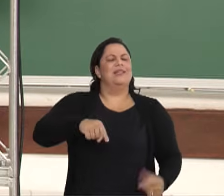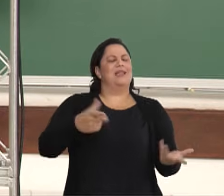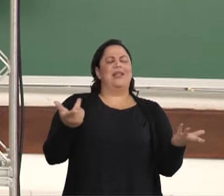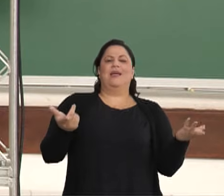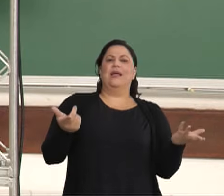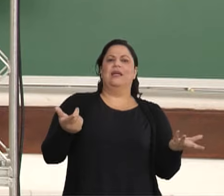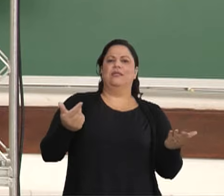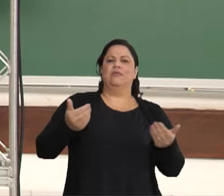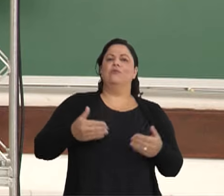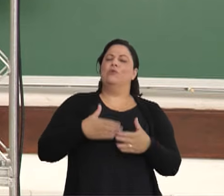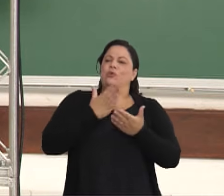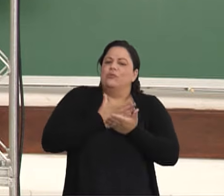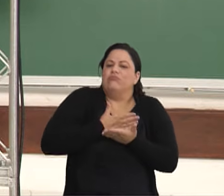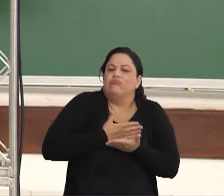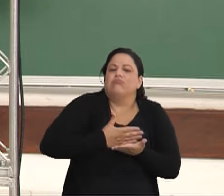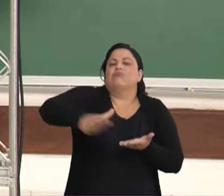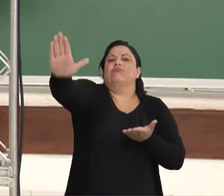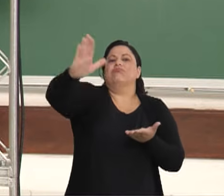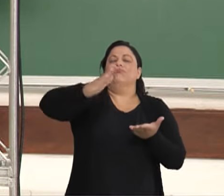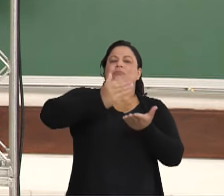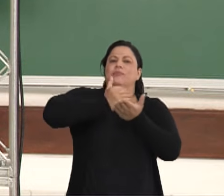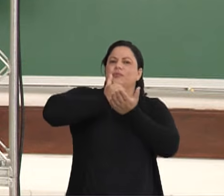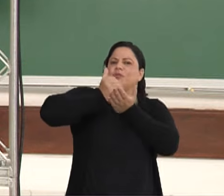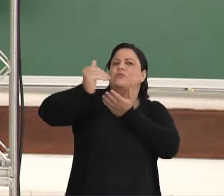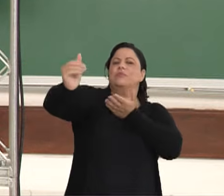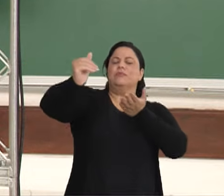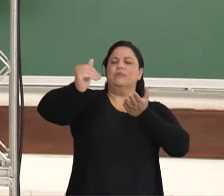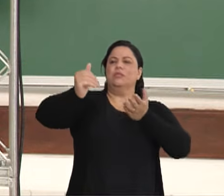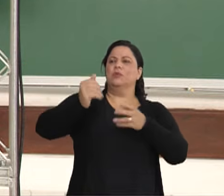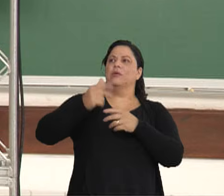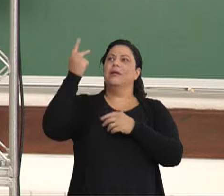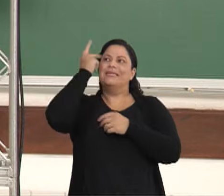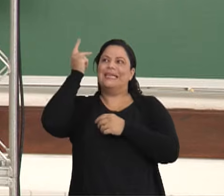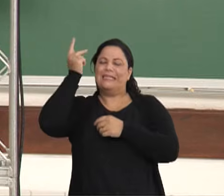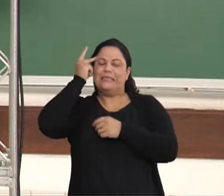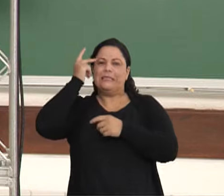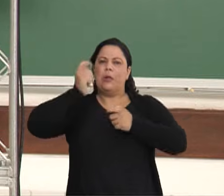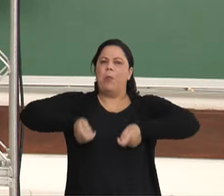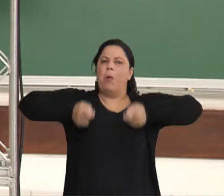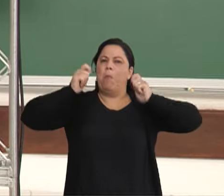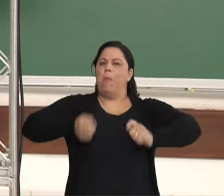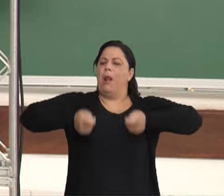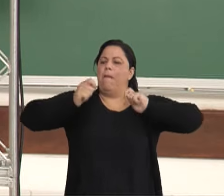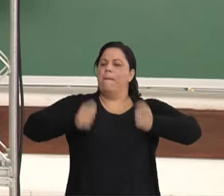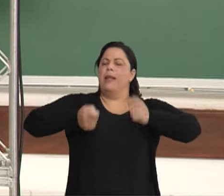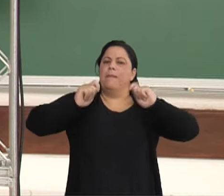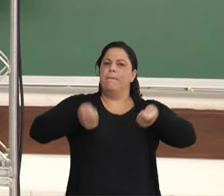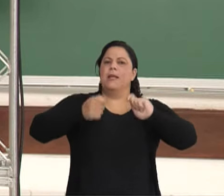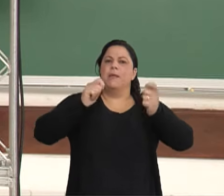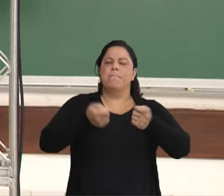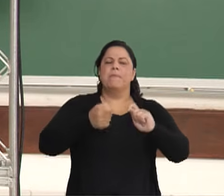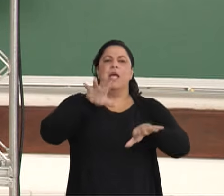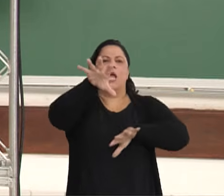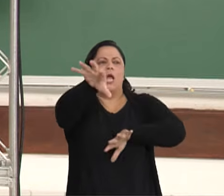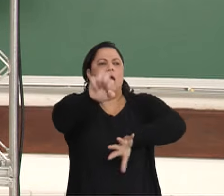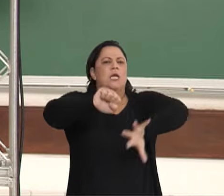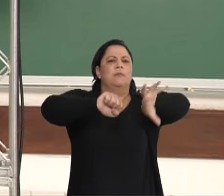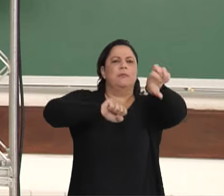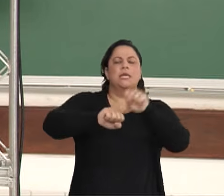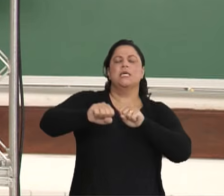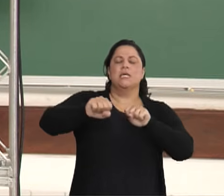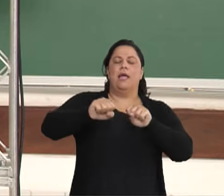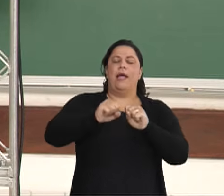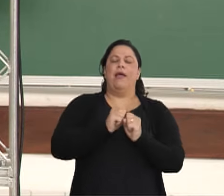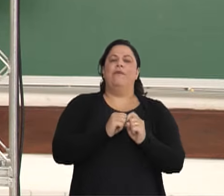aqueles desbravadores que saíam de São Paulo para o interior do Brasil, em busca principalmente de índios e de pedras